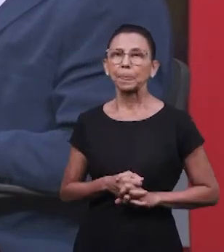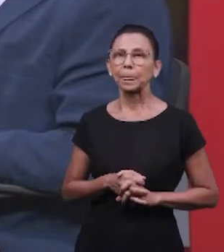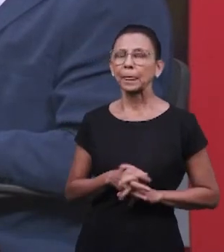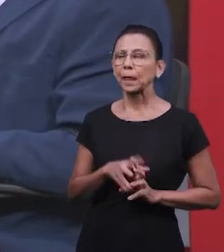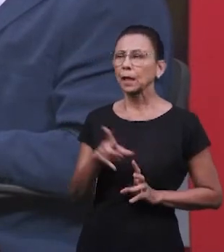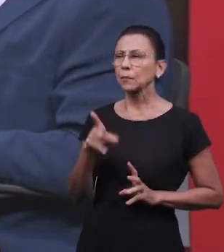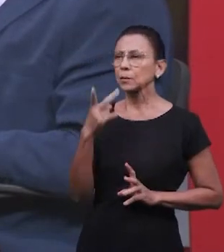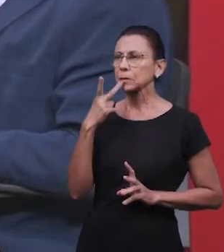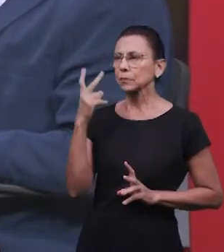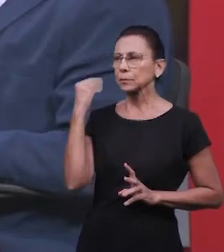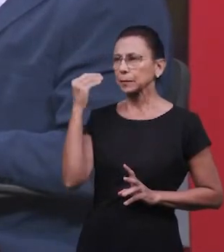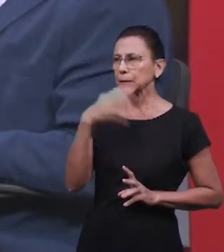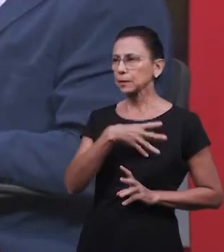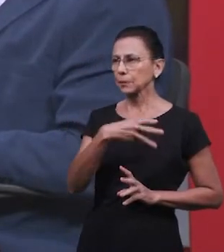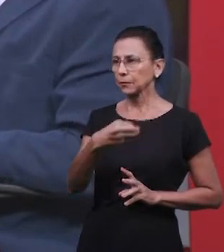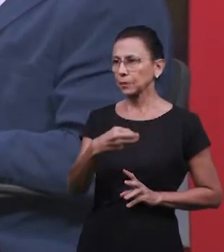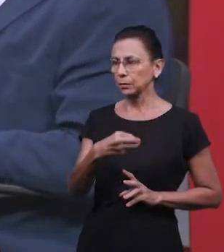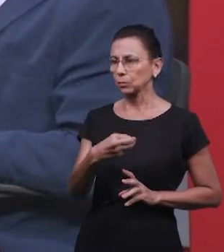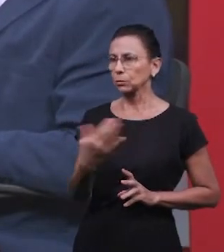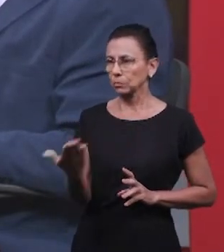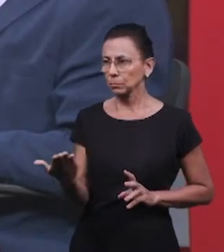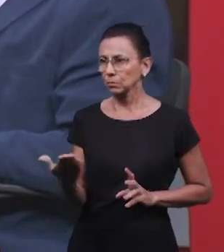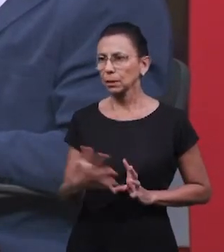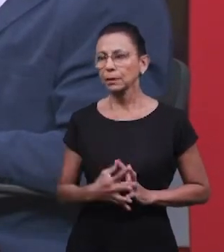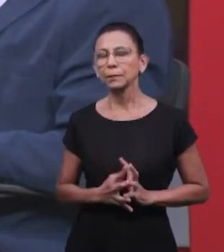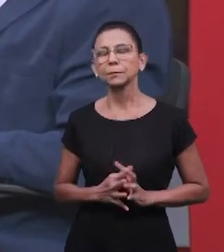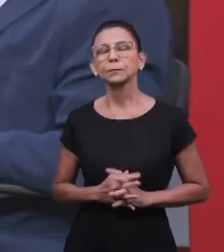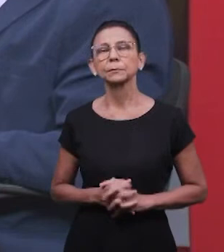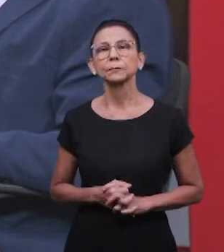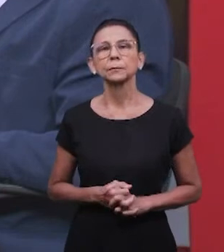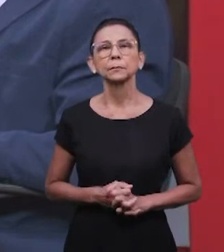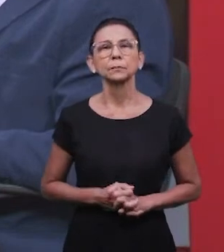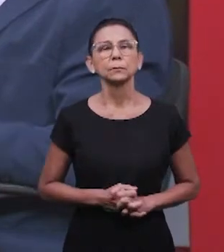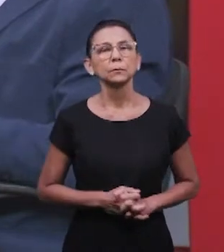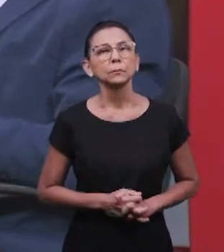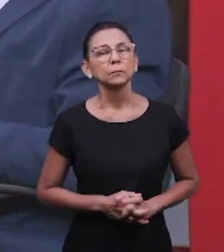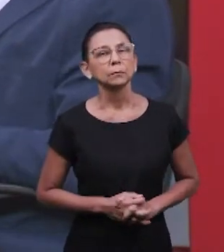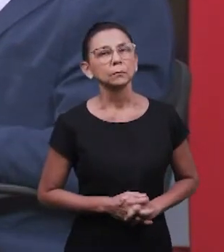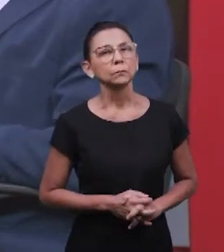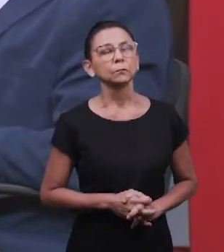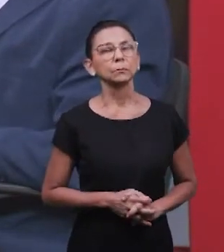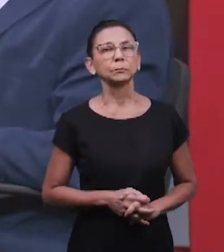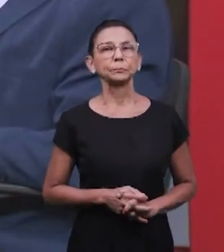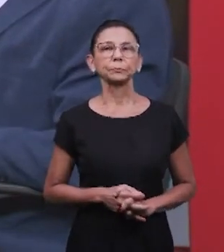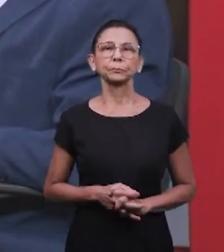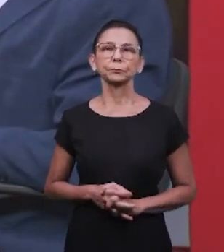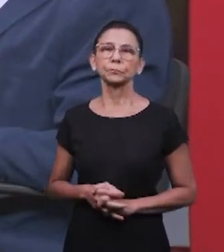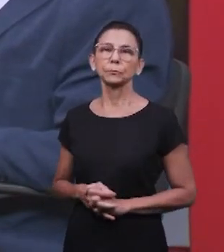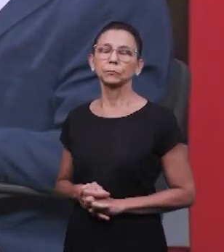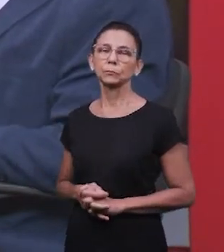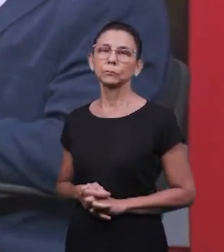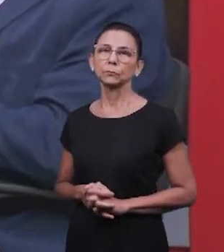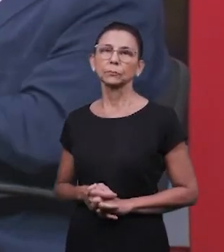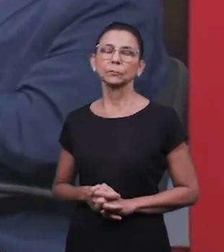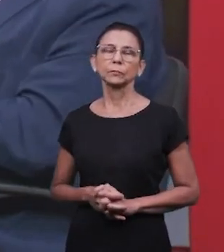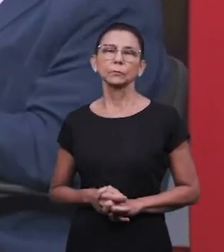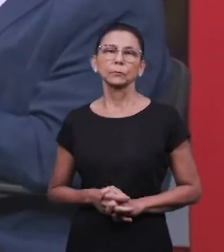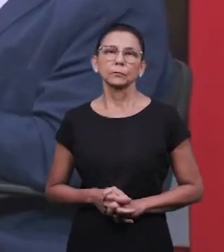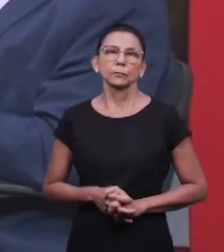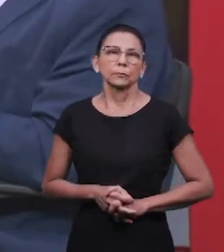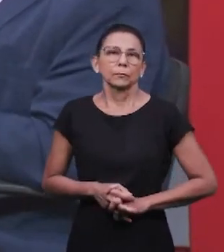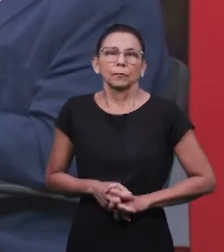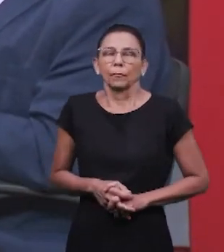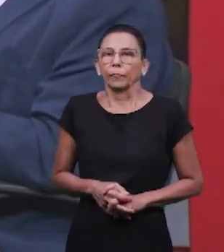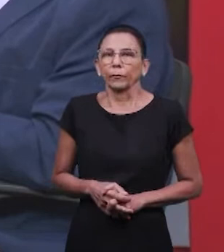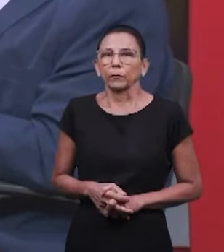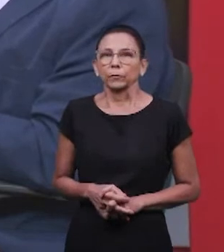filhos. Admito, é possível, que essa experiência, inclusive, tenha sido numa outra igreja, numa outra denominação, porque a minha